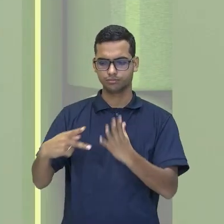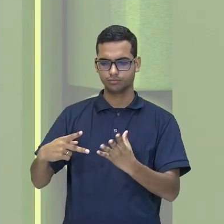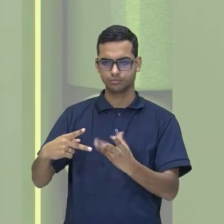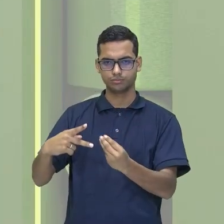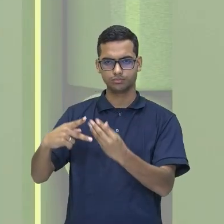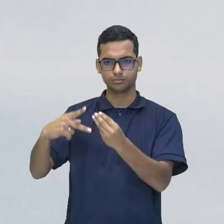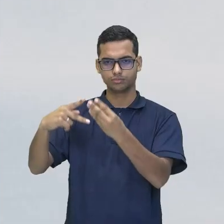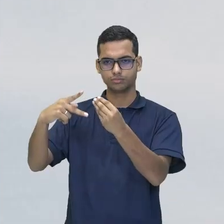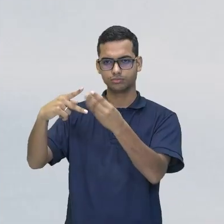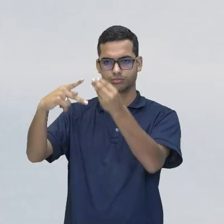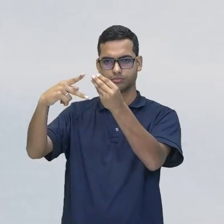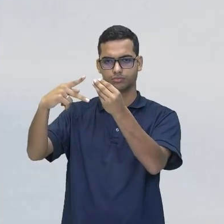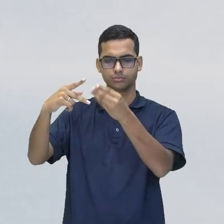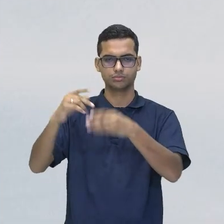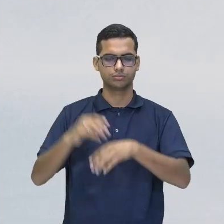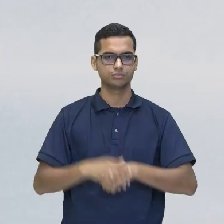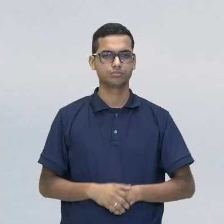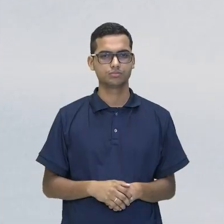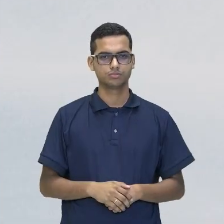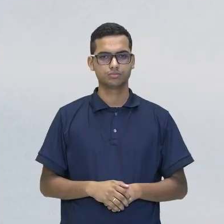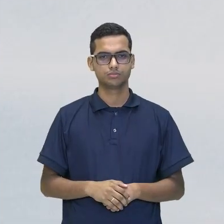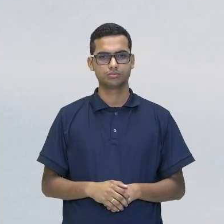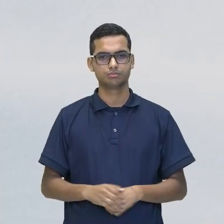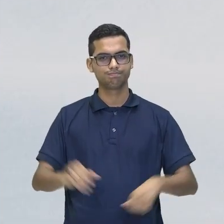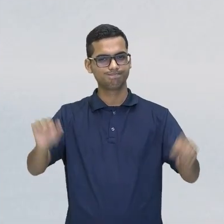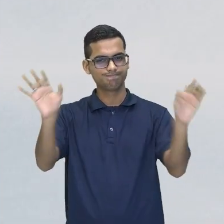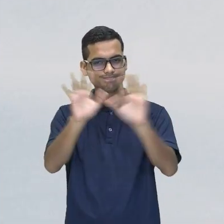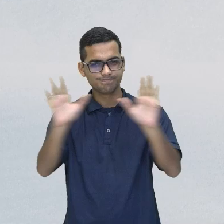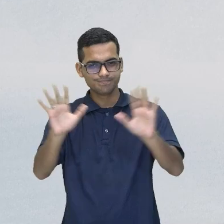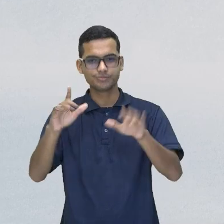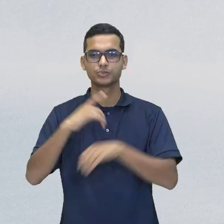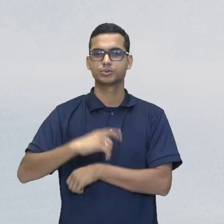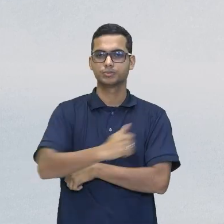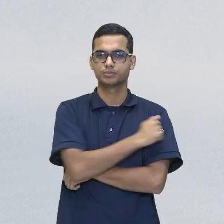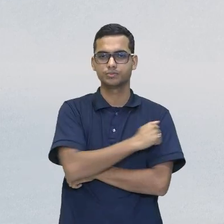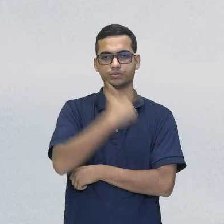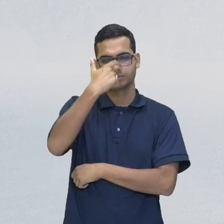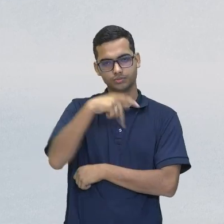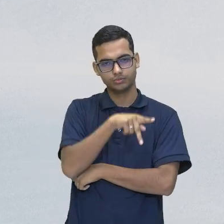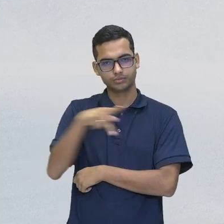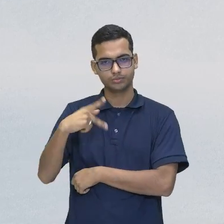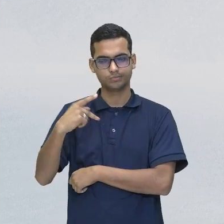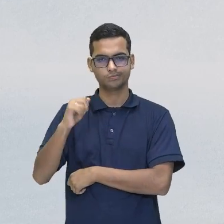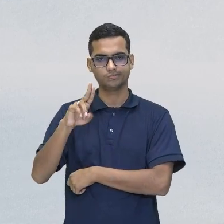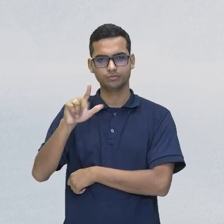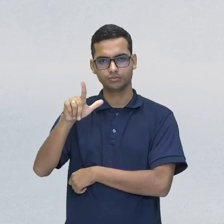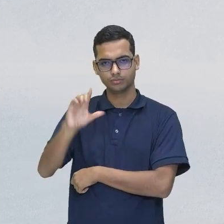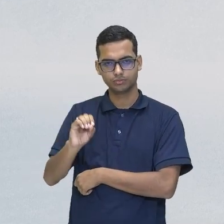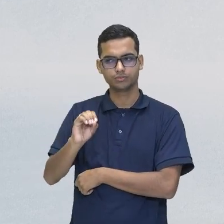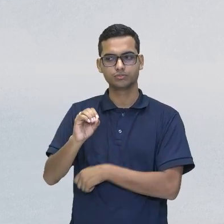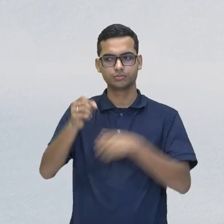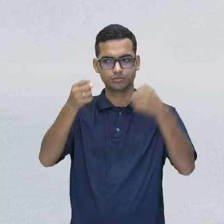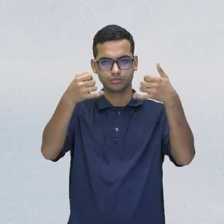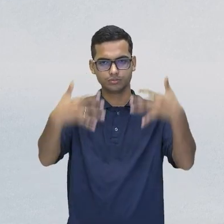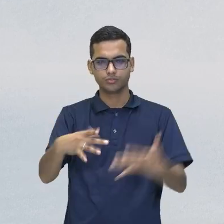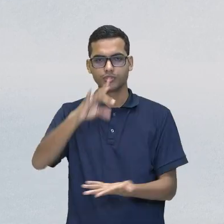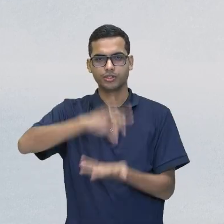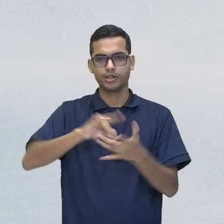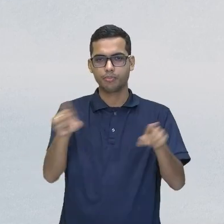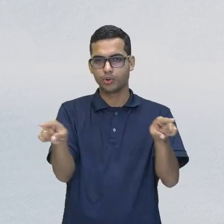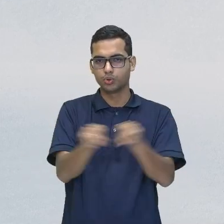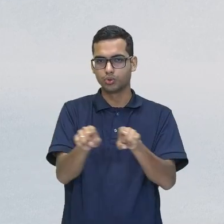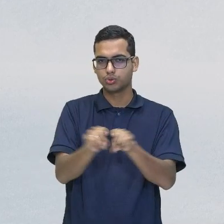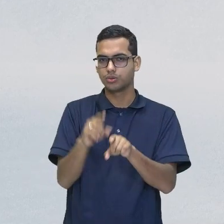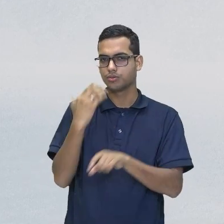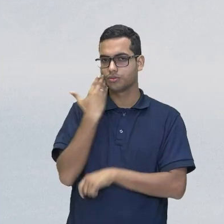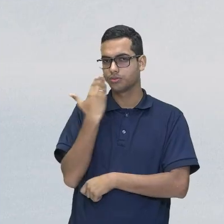olhada. Olá, meus queridos, professor Paulo aqui. E nós vamos falar sobre a estrutura das proteínas. Mas é